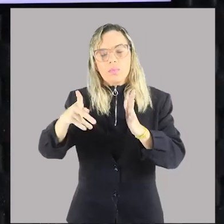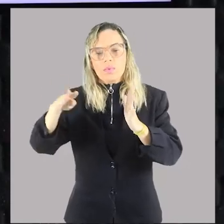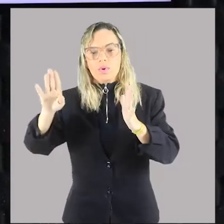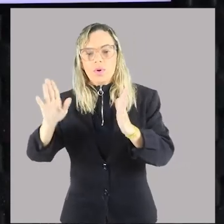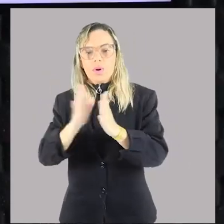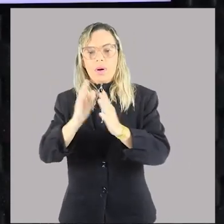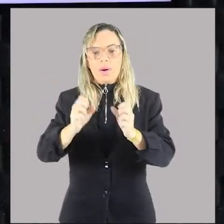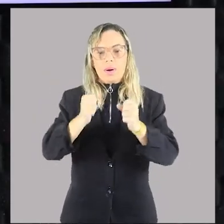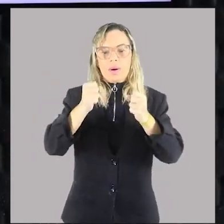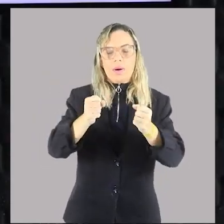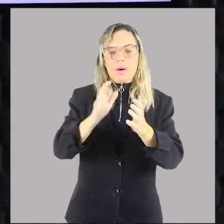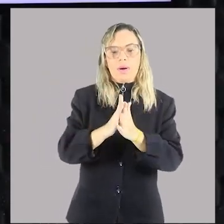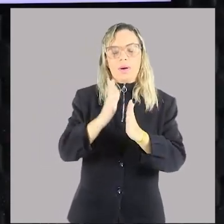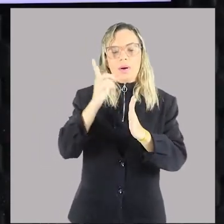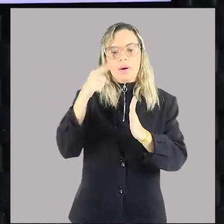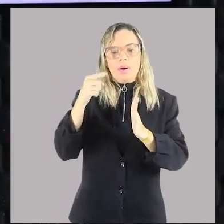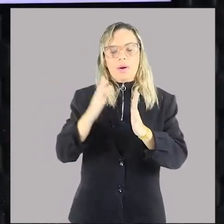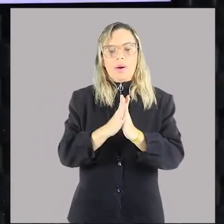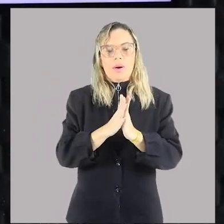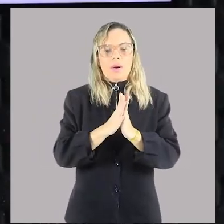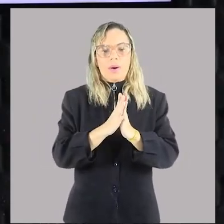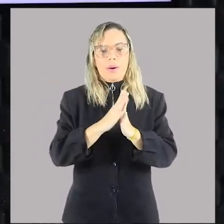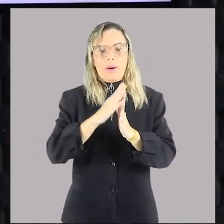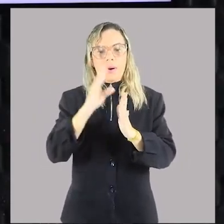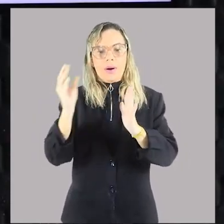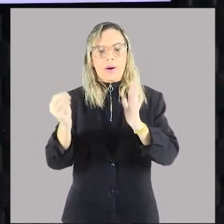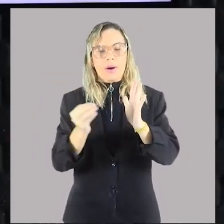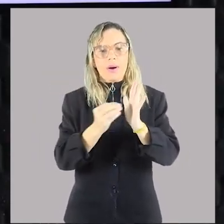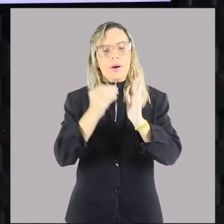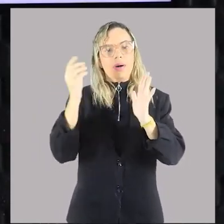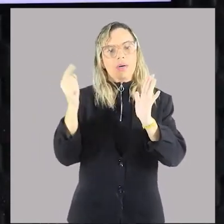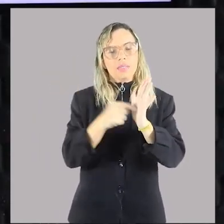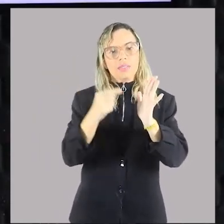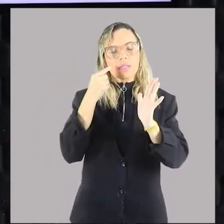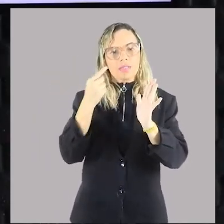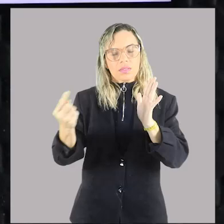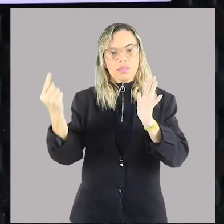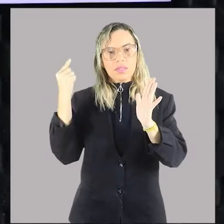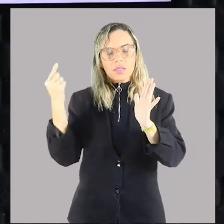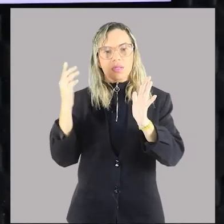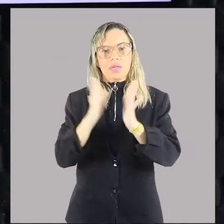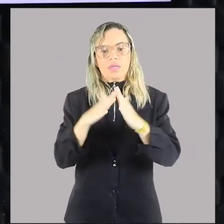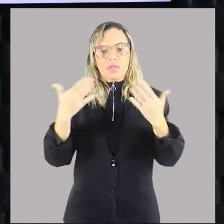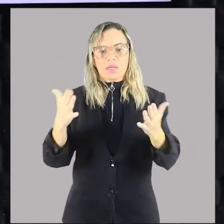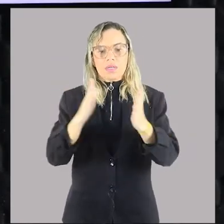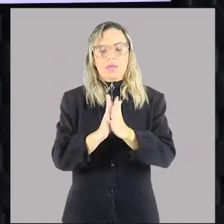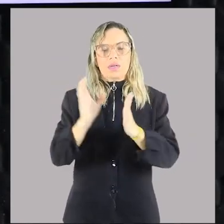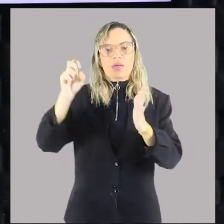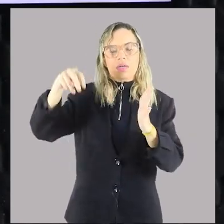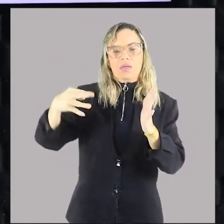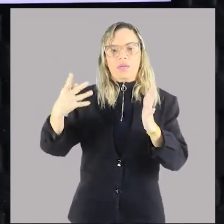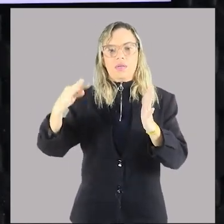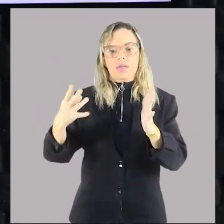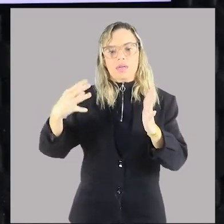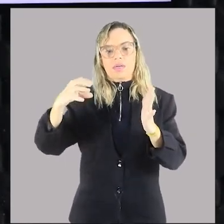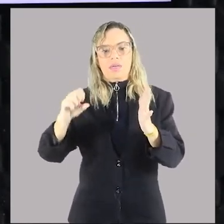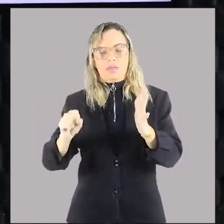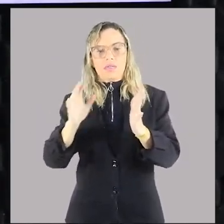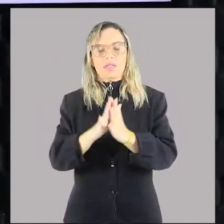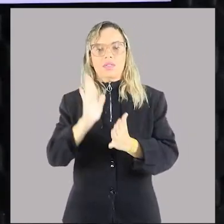que é possível, por decreto e normas inferiores, organizar a administração. Quando se trata de entidades que a gente acabou de